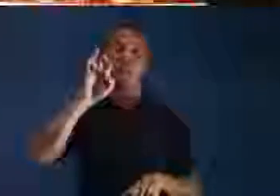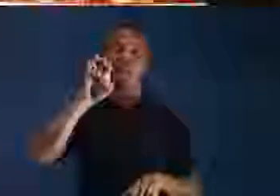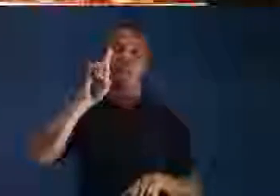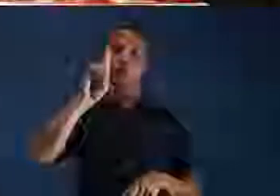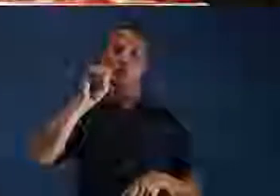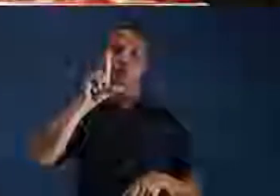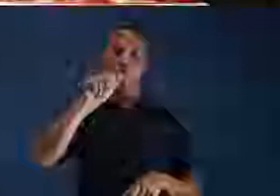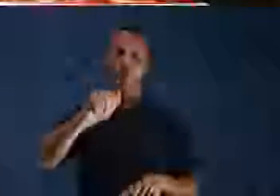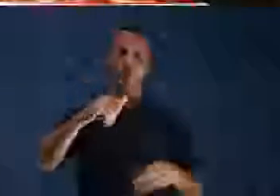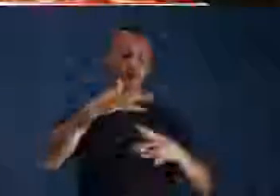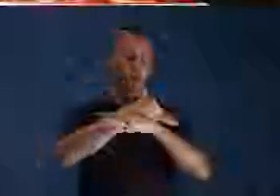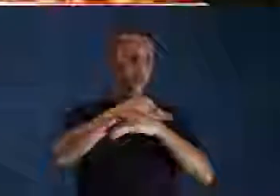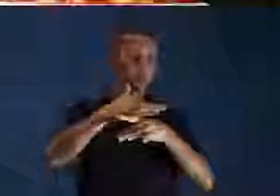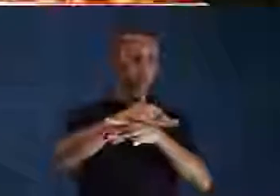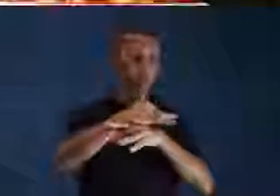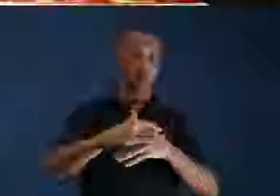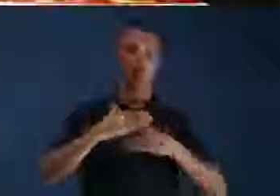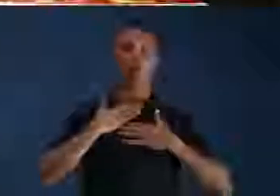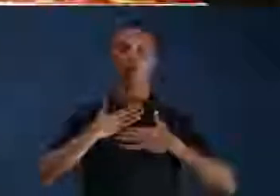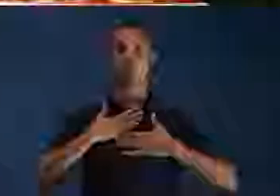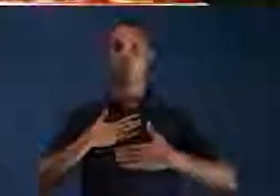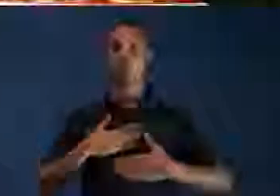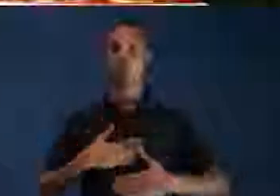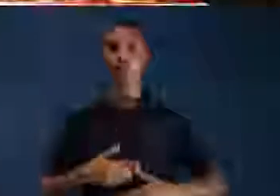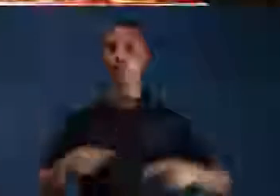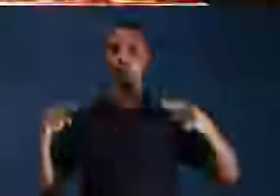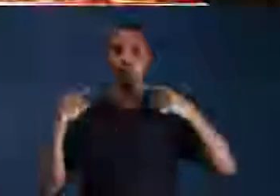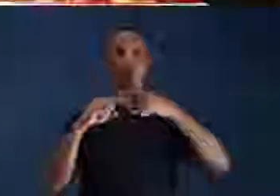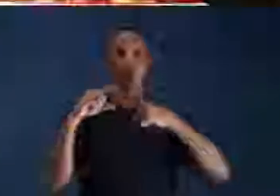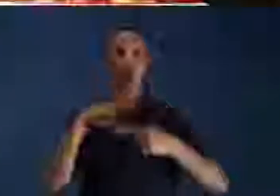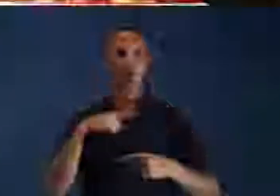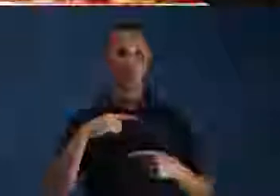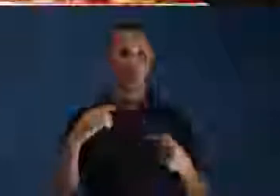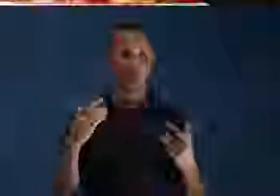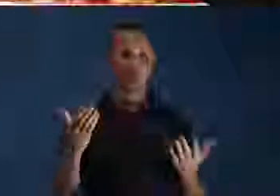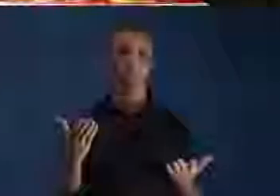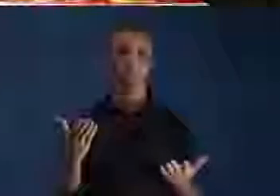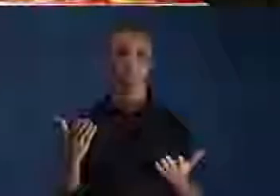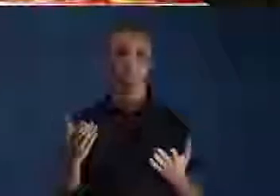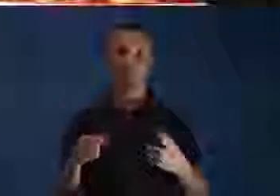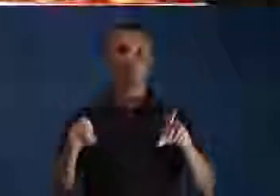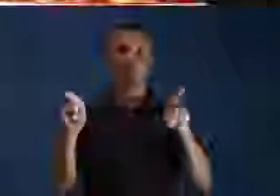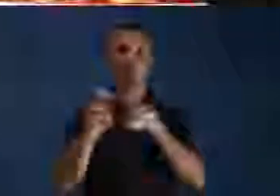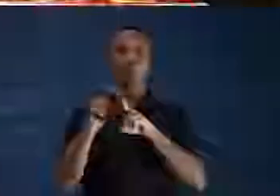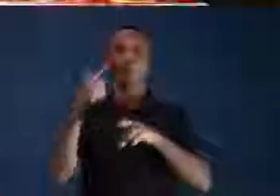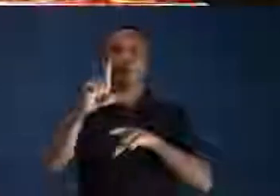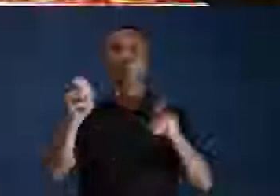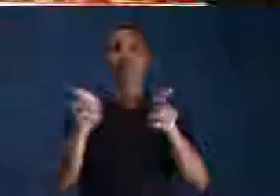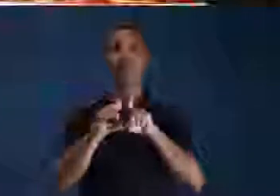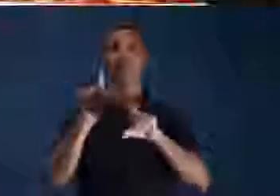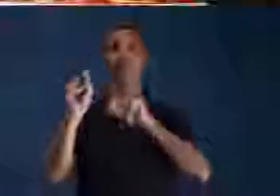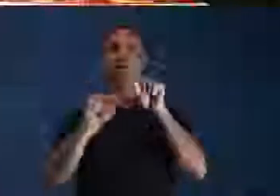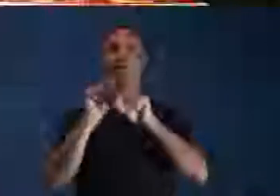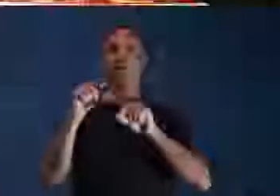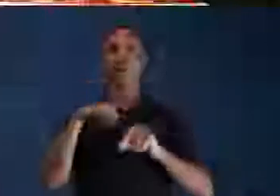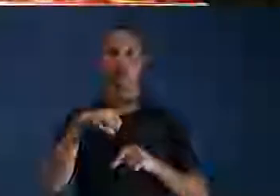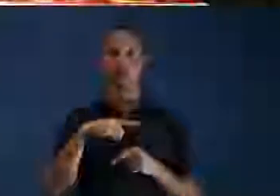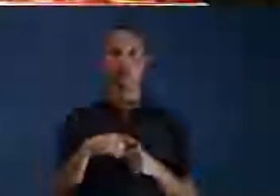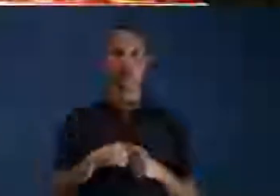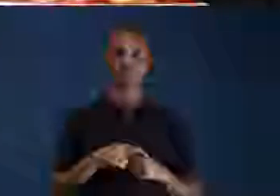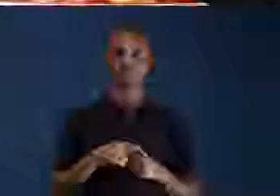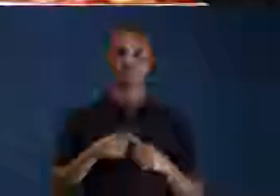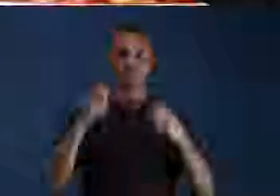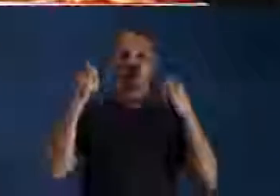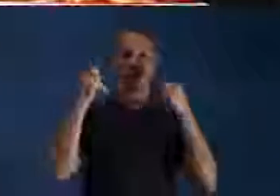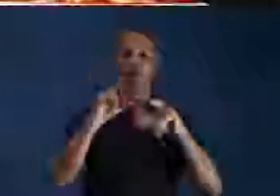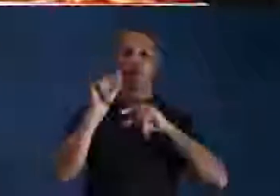imagem exclusiva de cidade humana que ainda caracteriza. E a outra citação, também do Ítalo Calvino, e